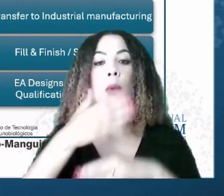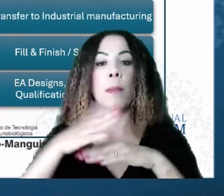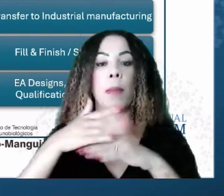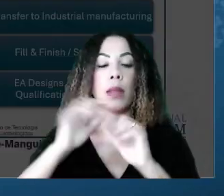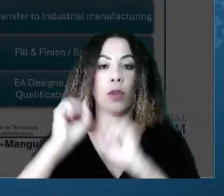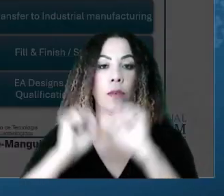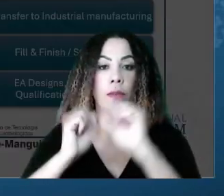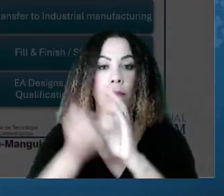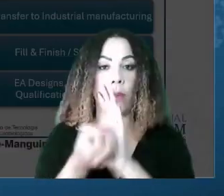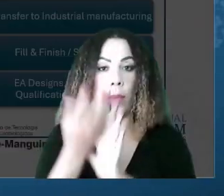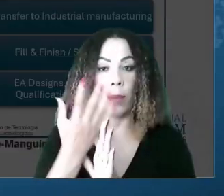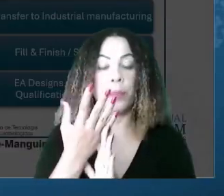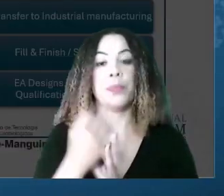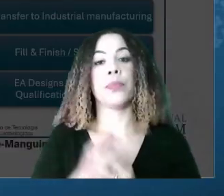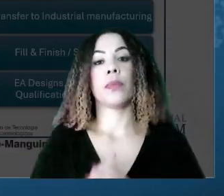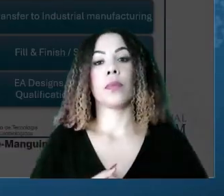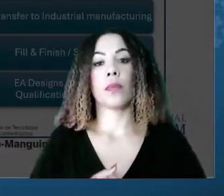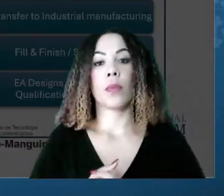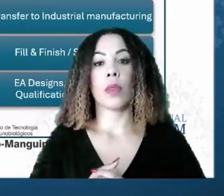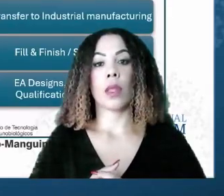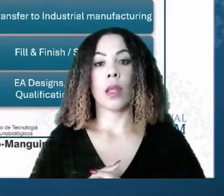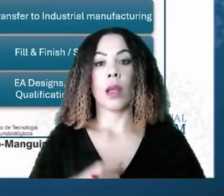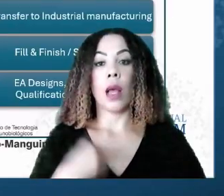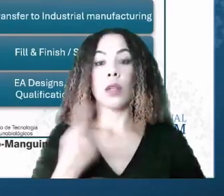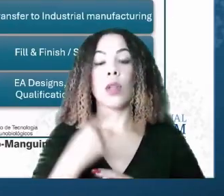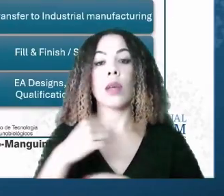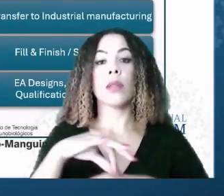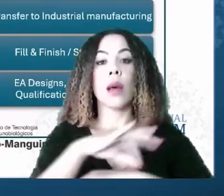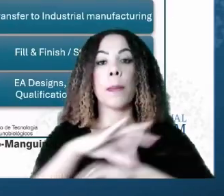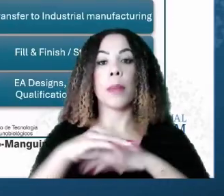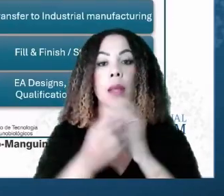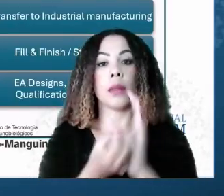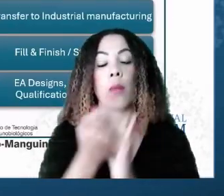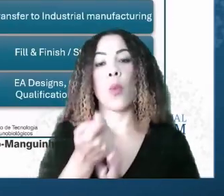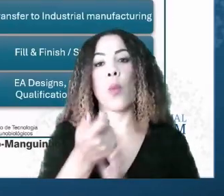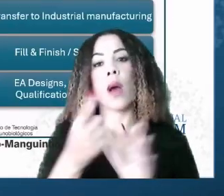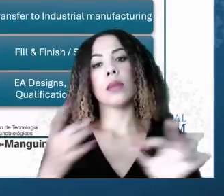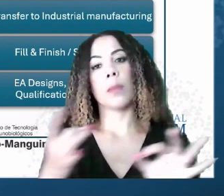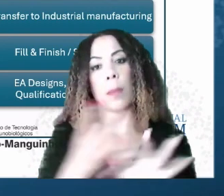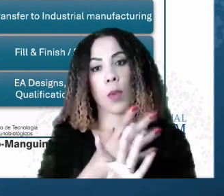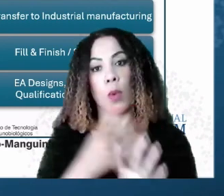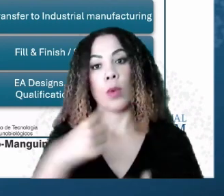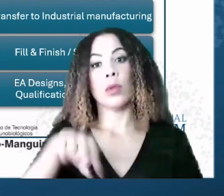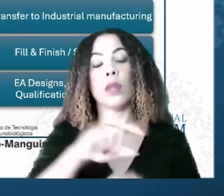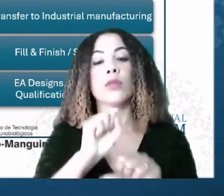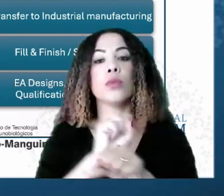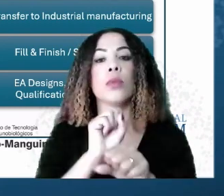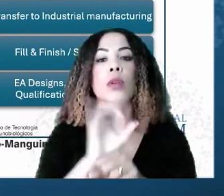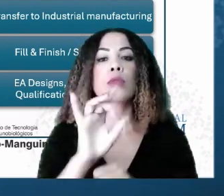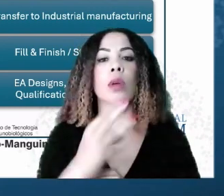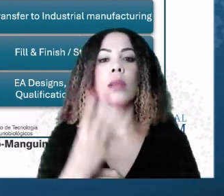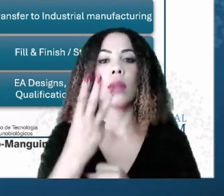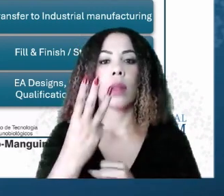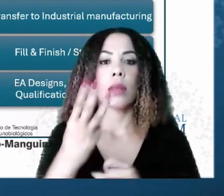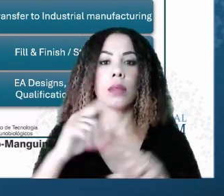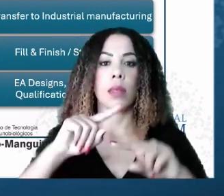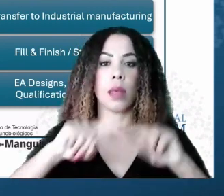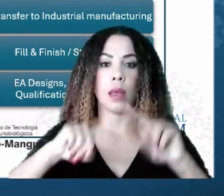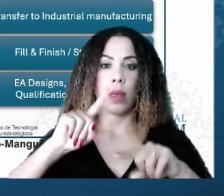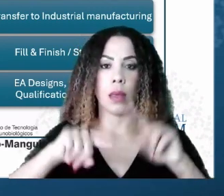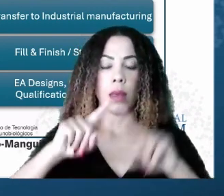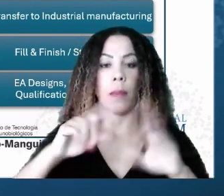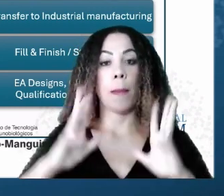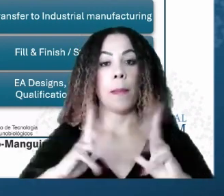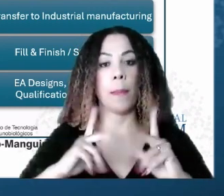A nossa planta produtiva já está praticamente pronta, nós estamos aguardando somente 3 equipamentos de